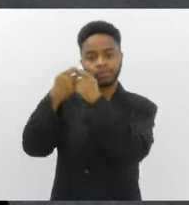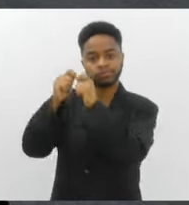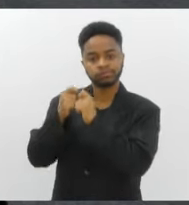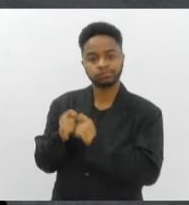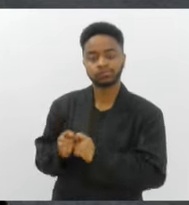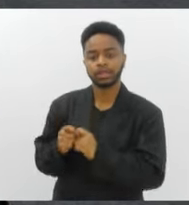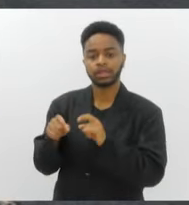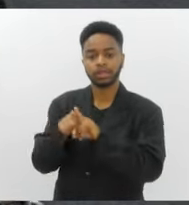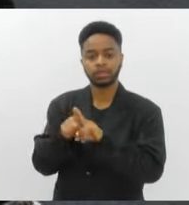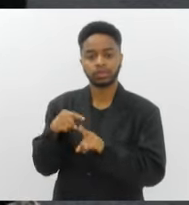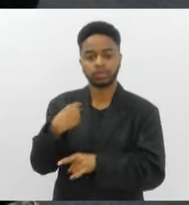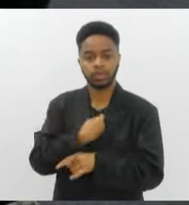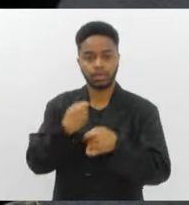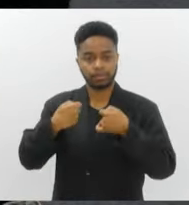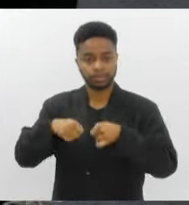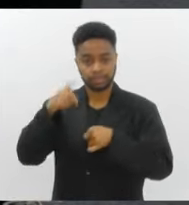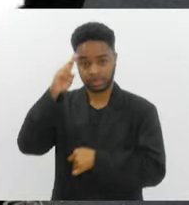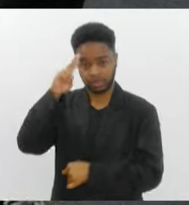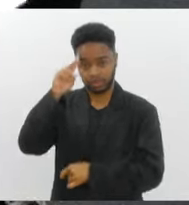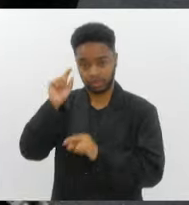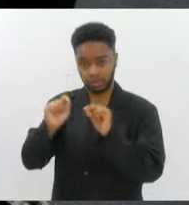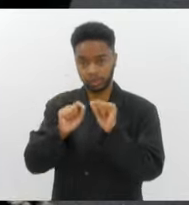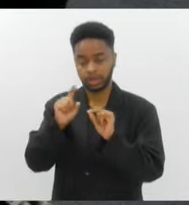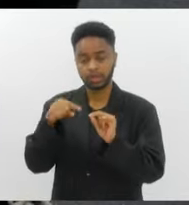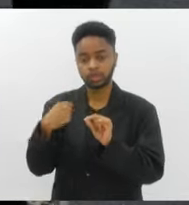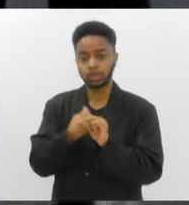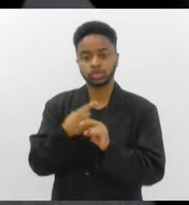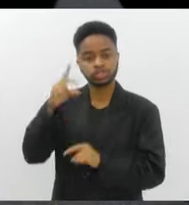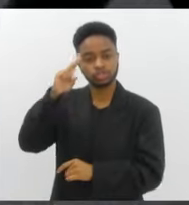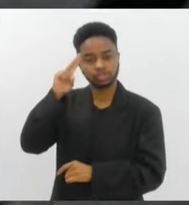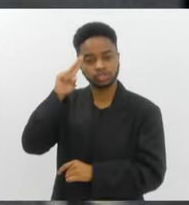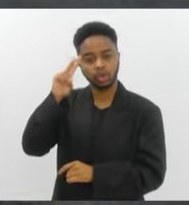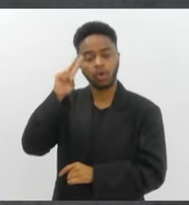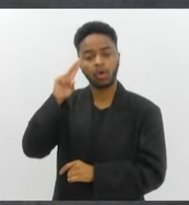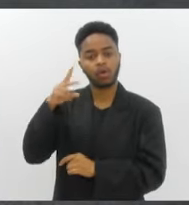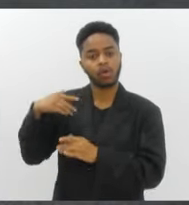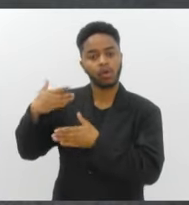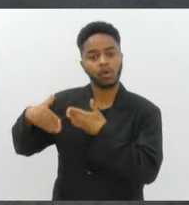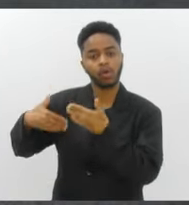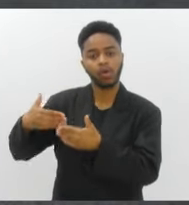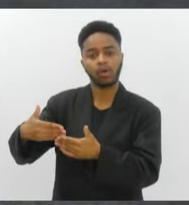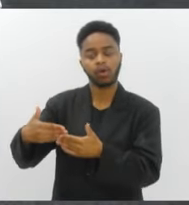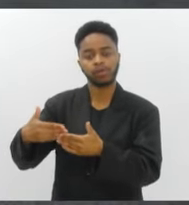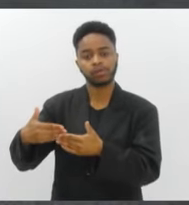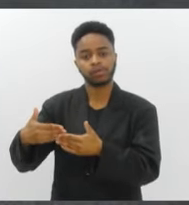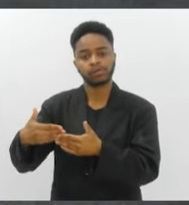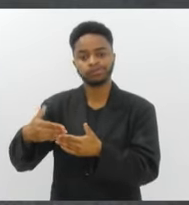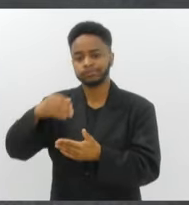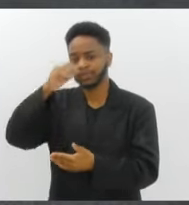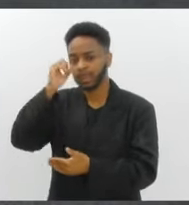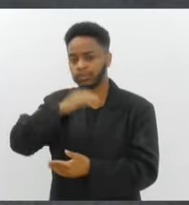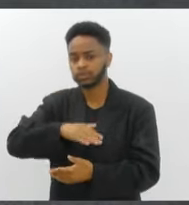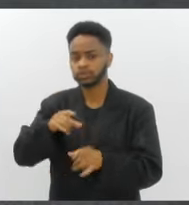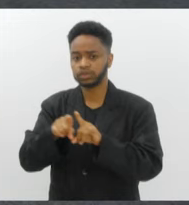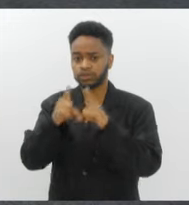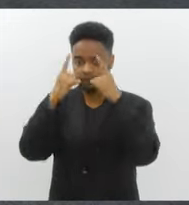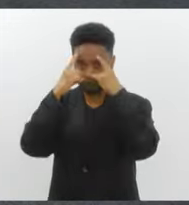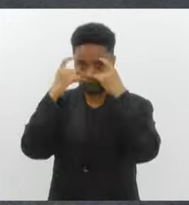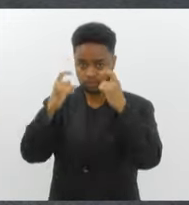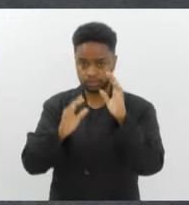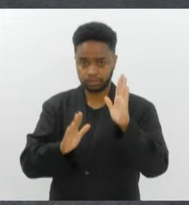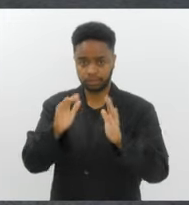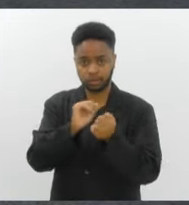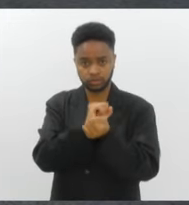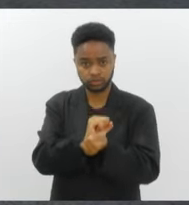gente precisa lembrar que na nossa história, no processo absurdo e violento de